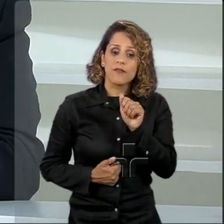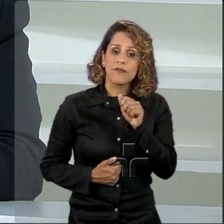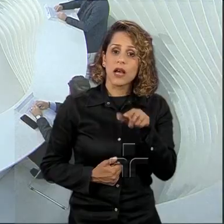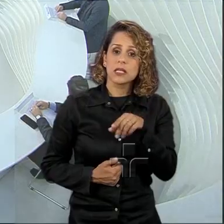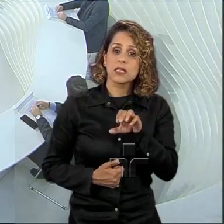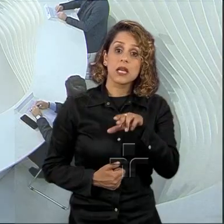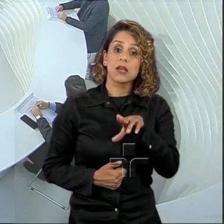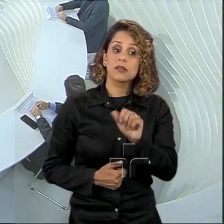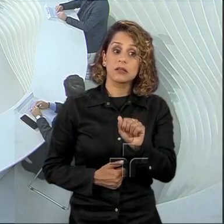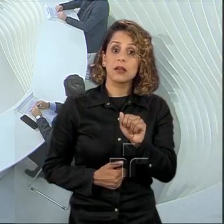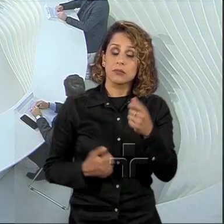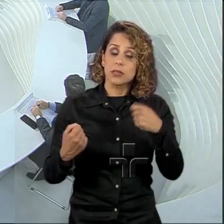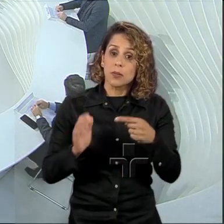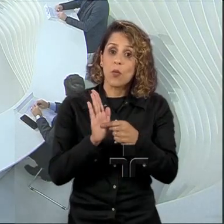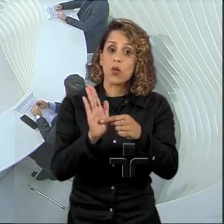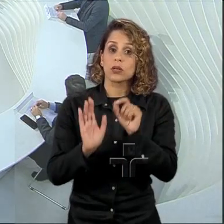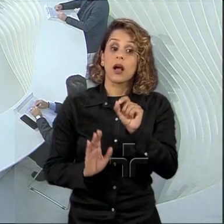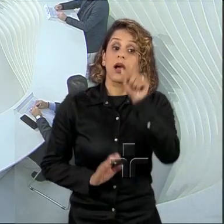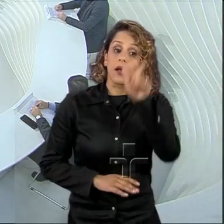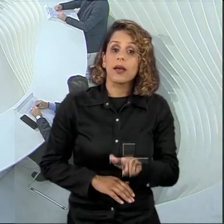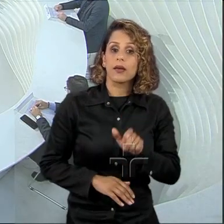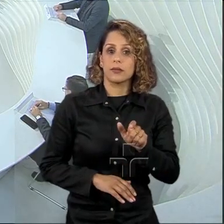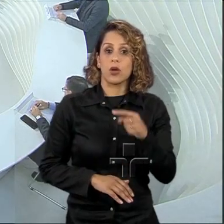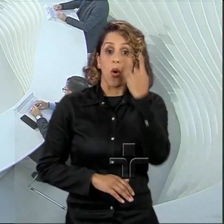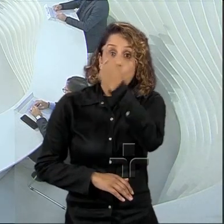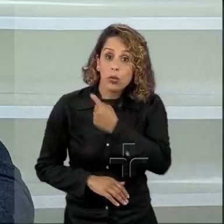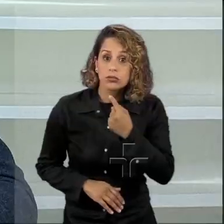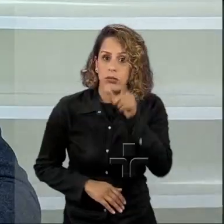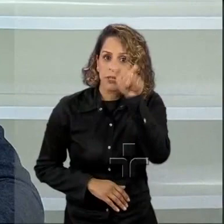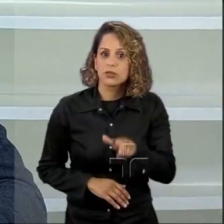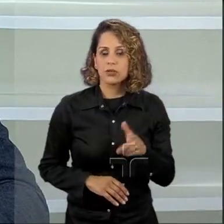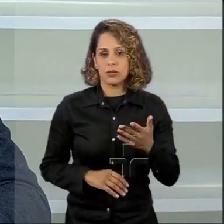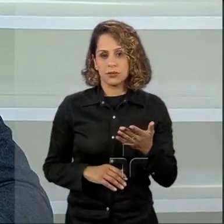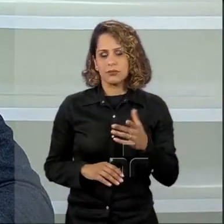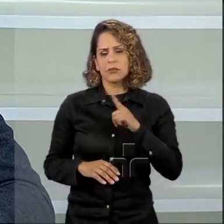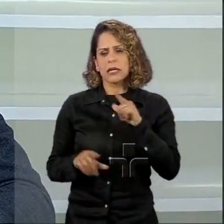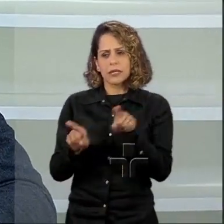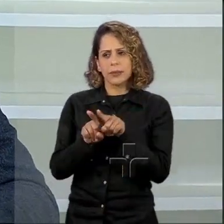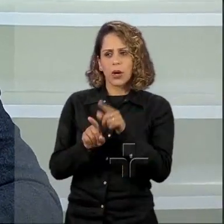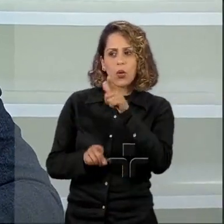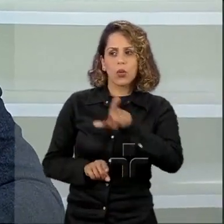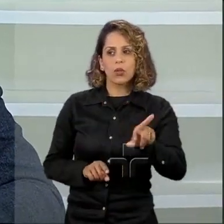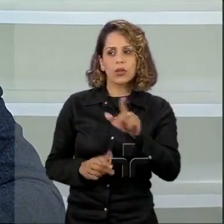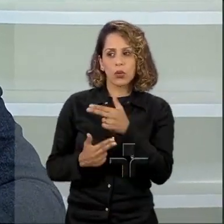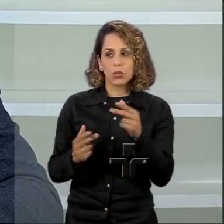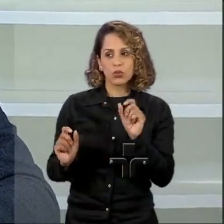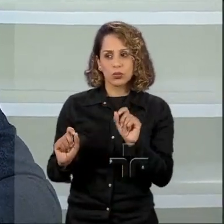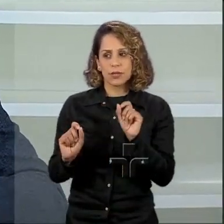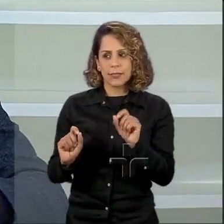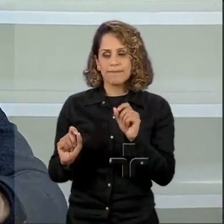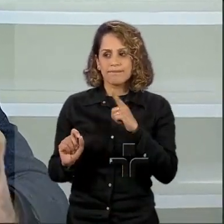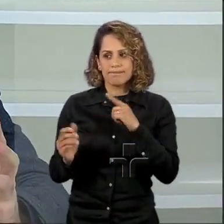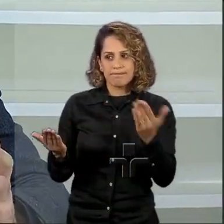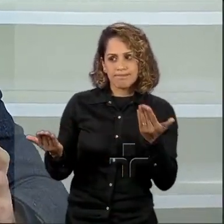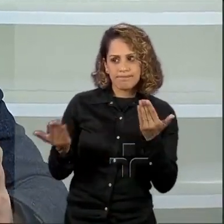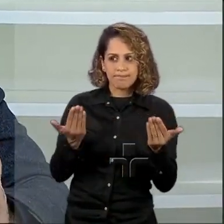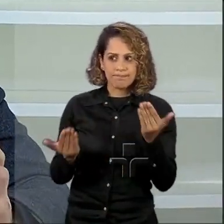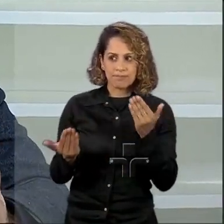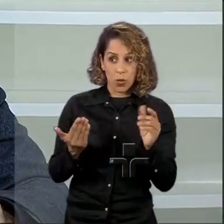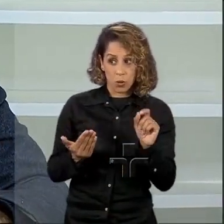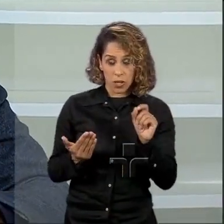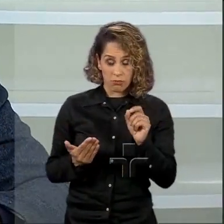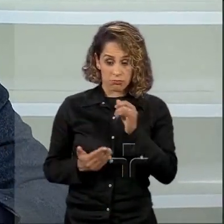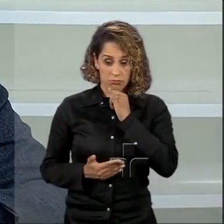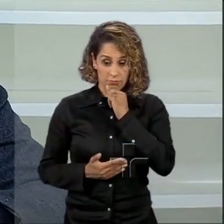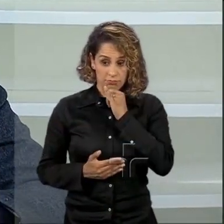Nisso que Maria Cristina está dizendo, tem uma coisa muito importante que é o contraste. A ideia de que você é capaz de congregar